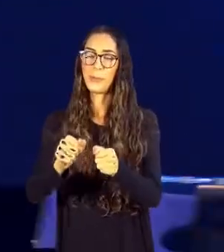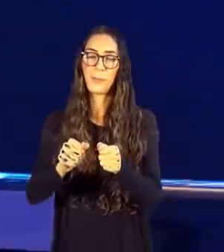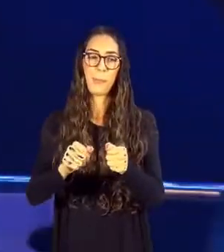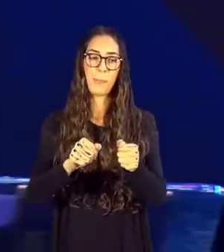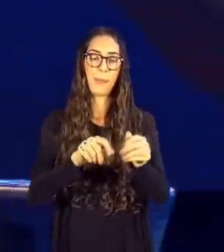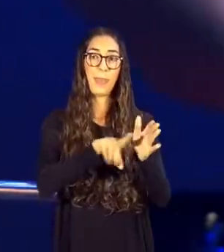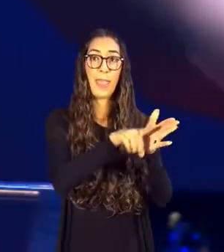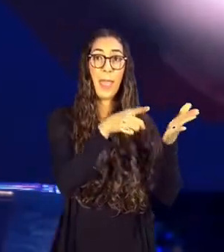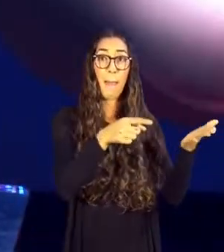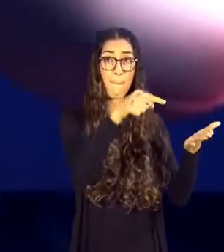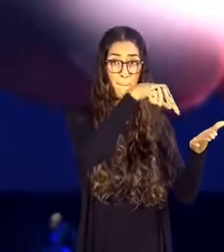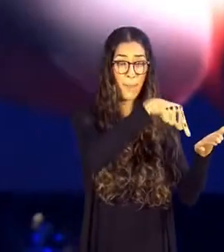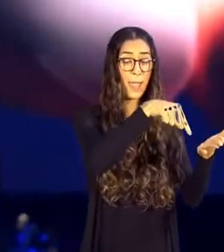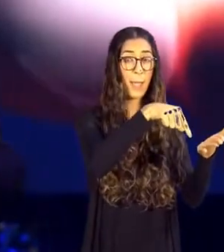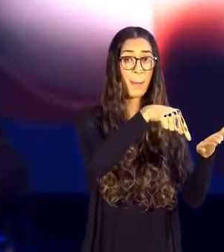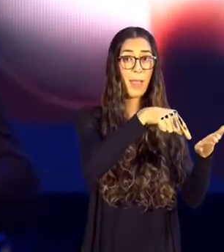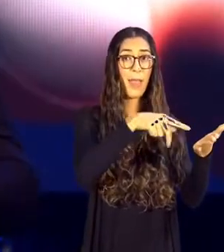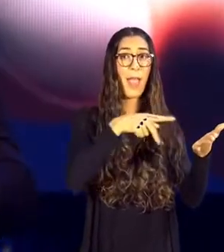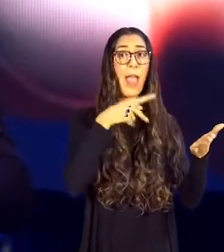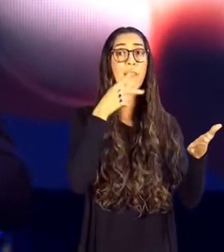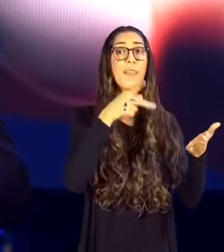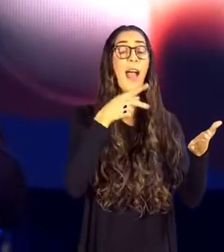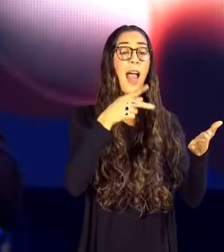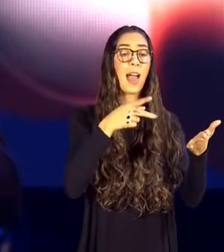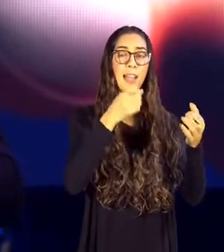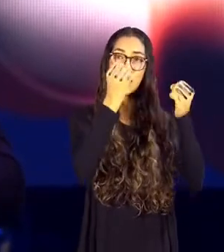Então, lá